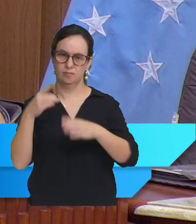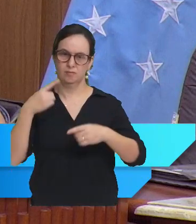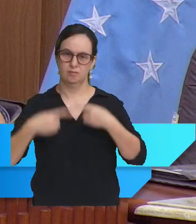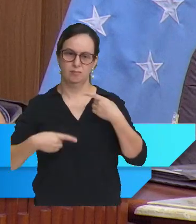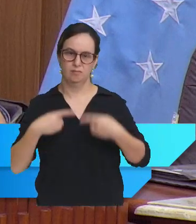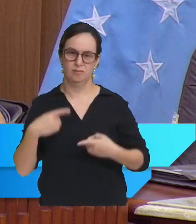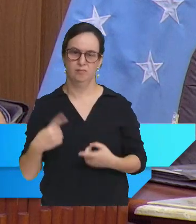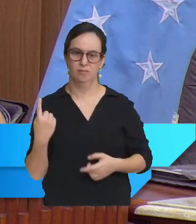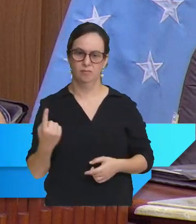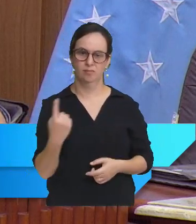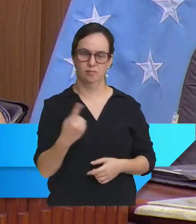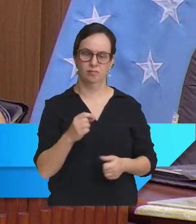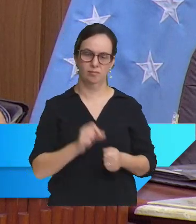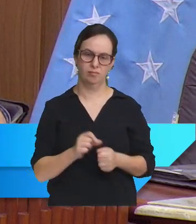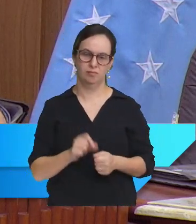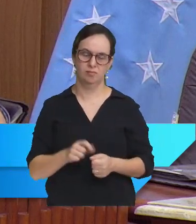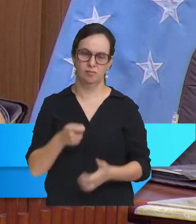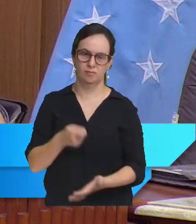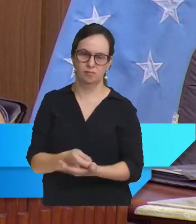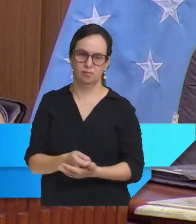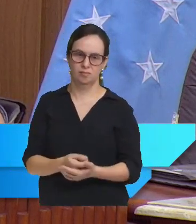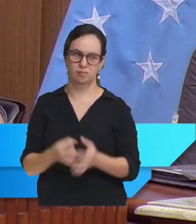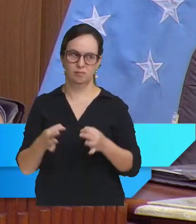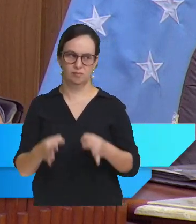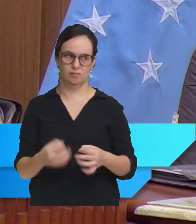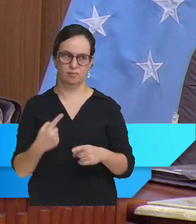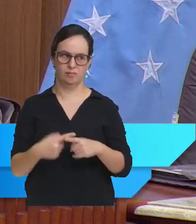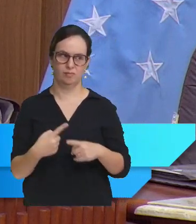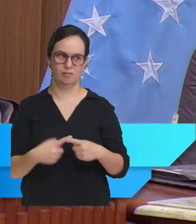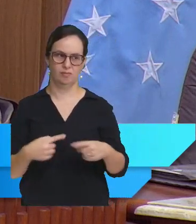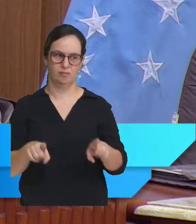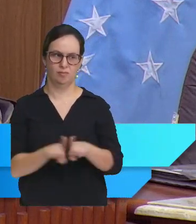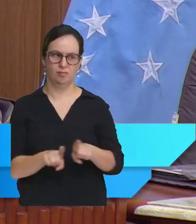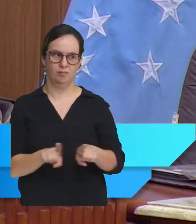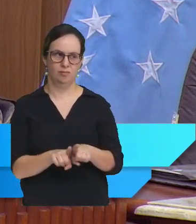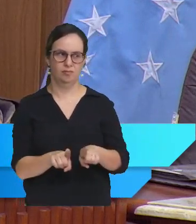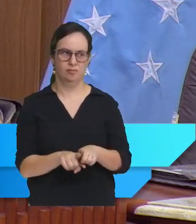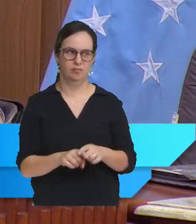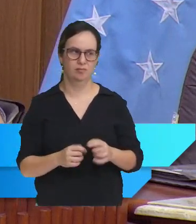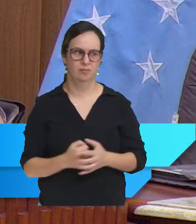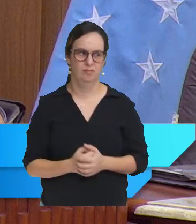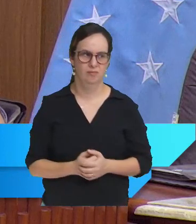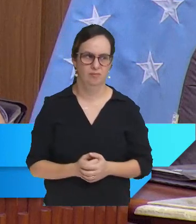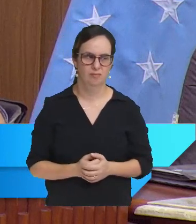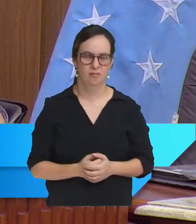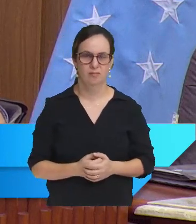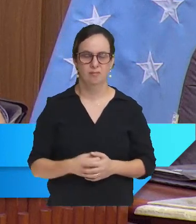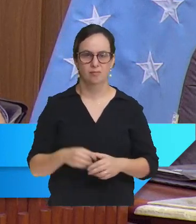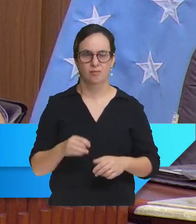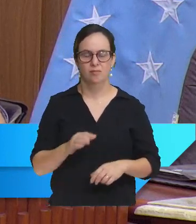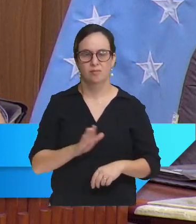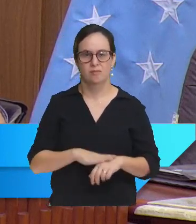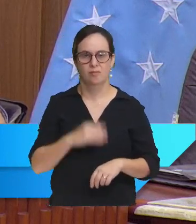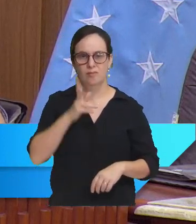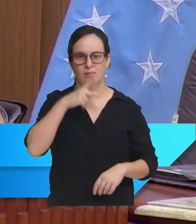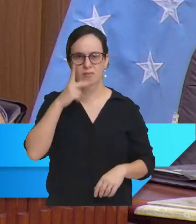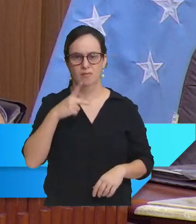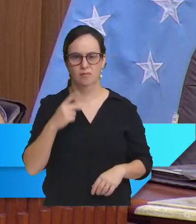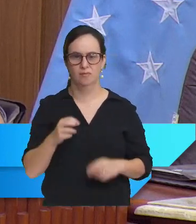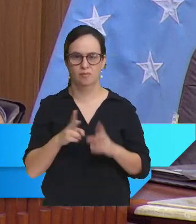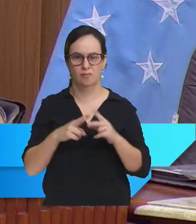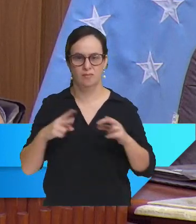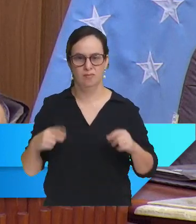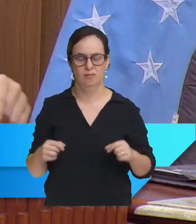essas decisões estão realmente acertadas. Porque é isso. Por mais que digam que a urna possa ser fraudada, todos nós fomos eleitos por